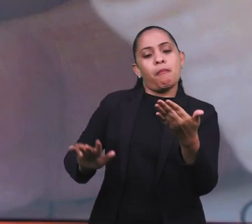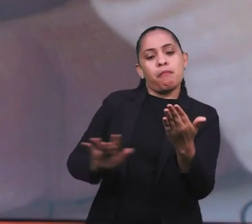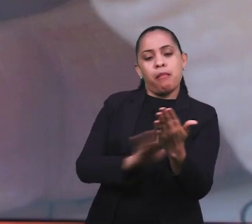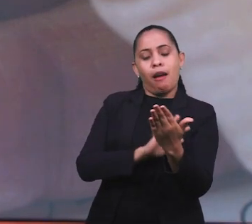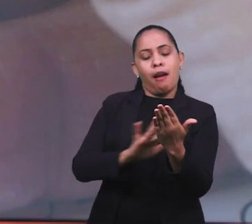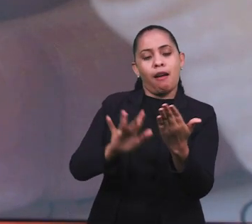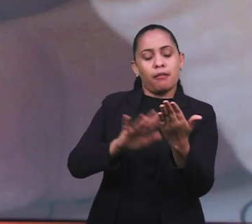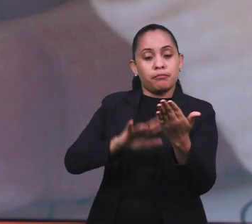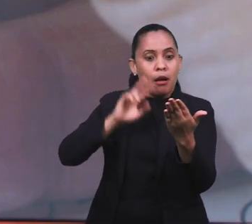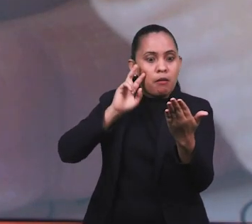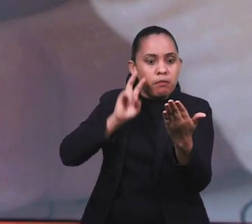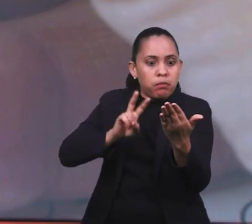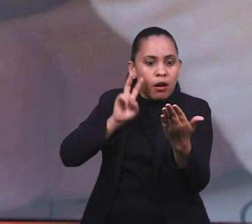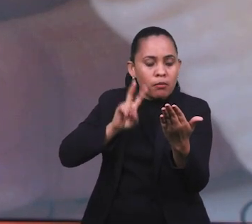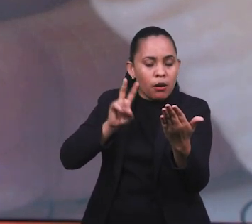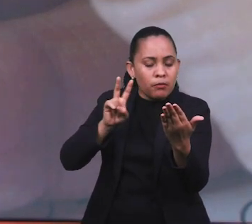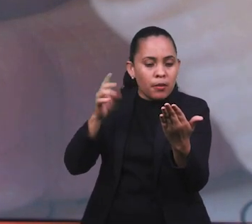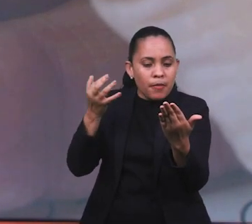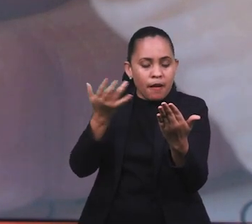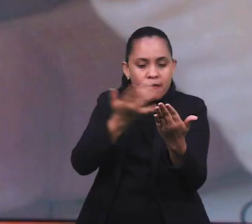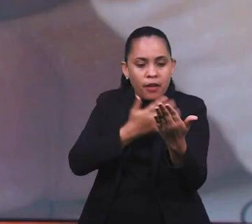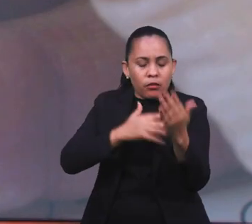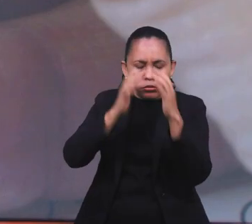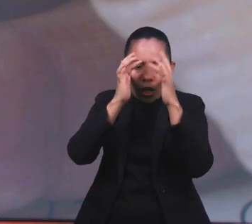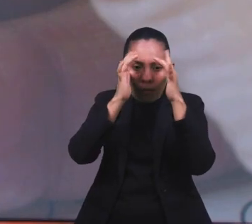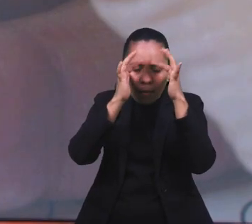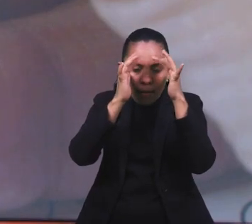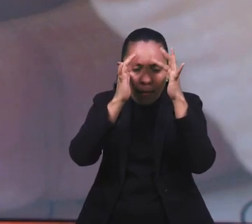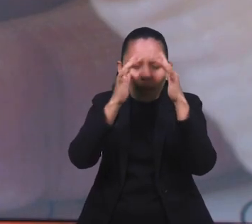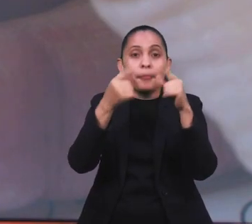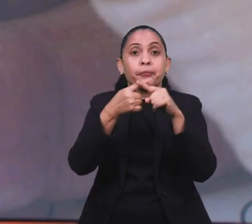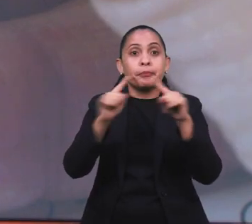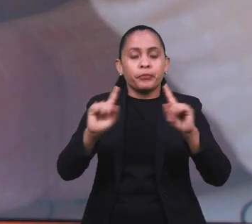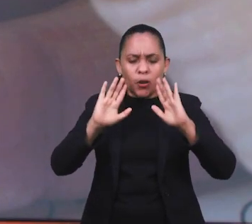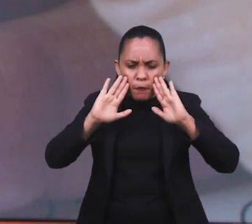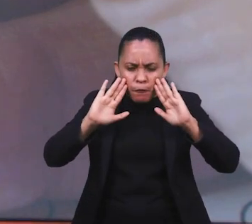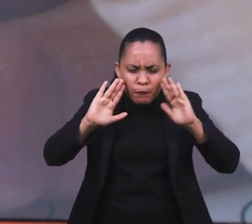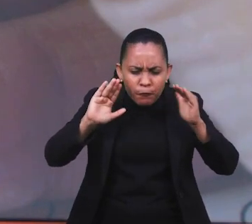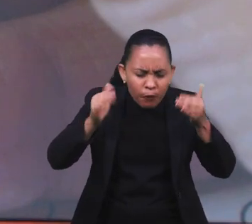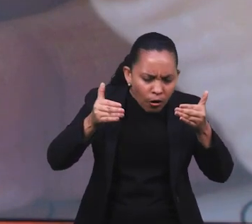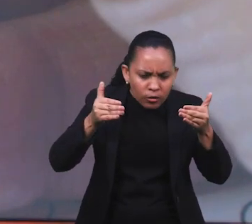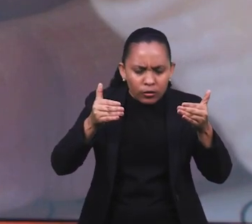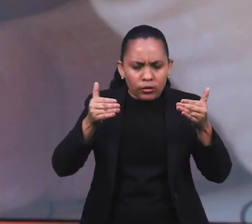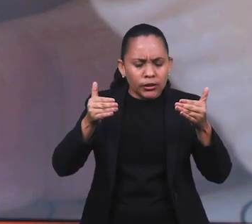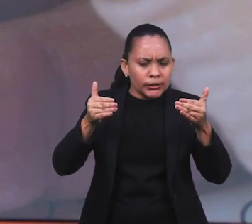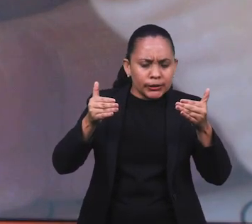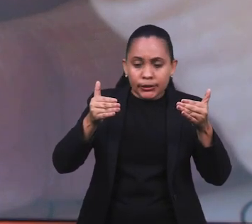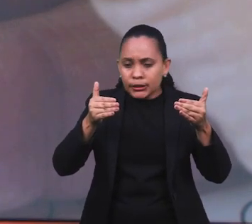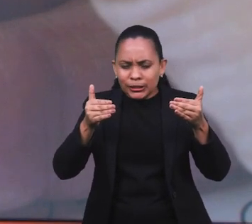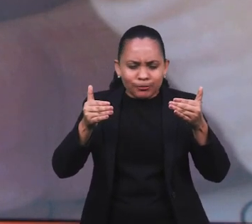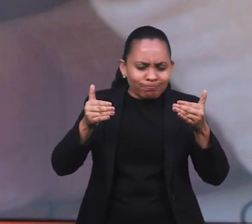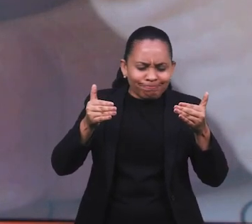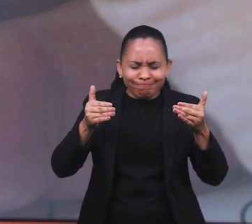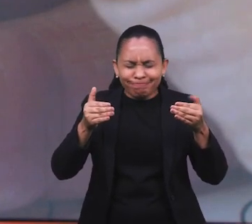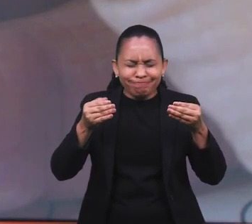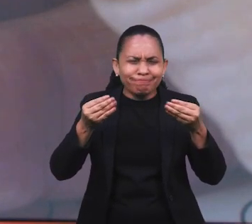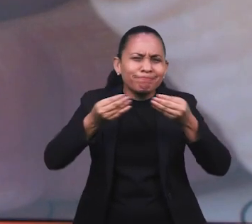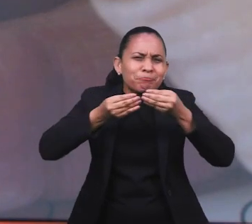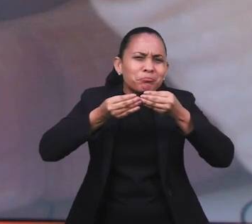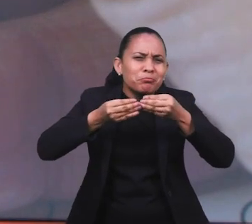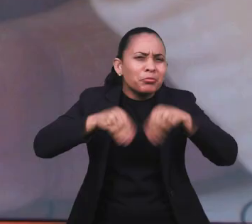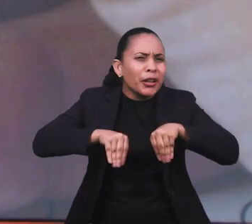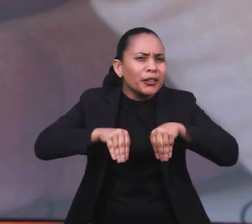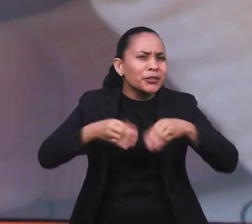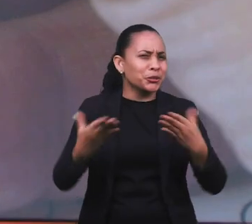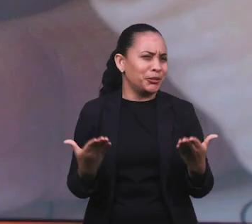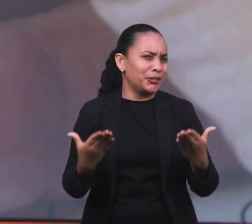ali muitas telas com muitos estímulos, que a nossa capacidade de foco, falando do nosso programa, ela esteja cada